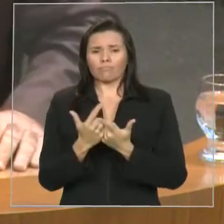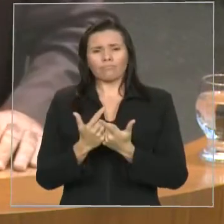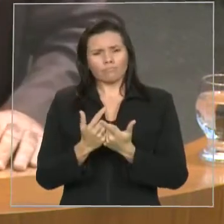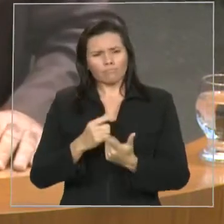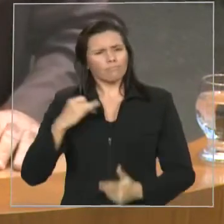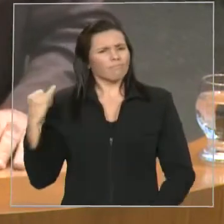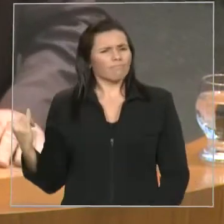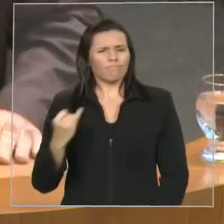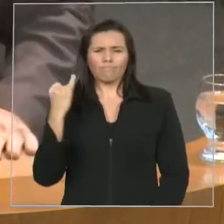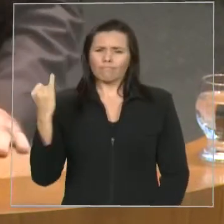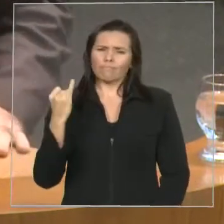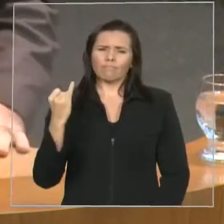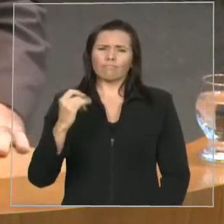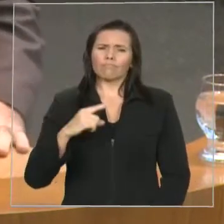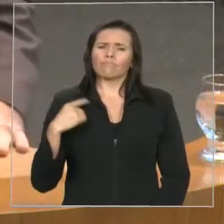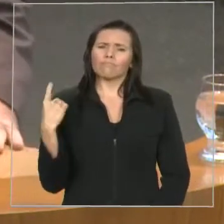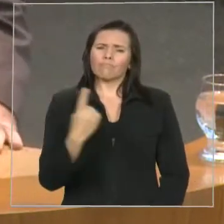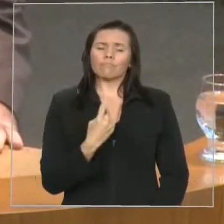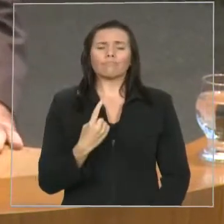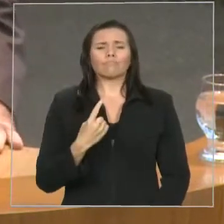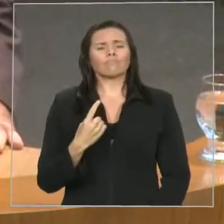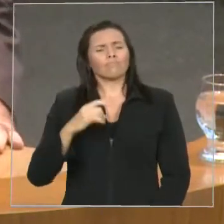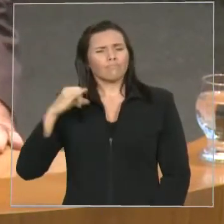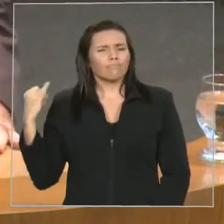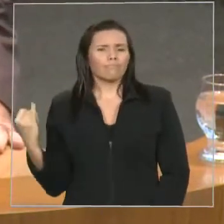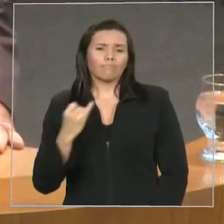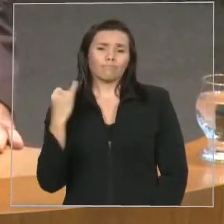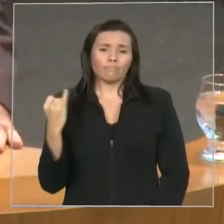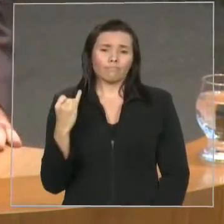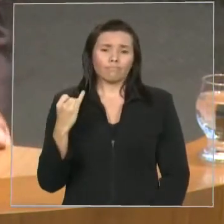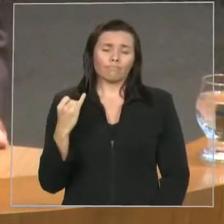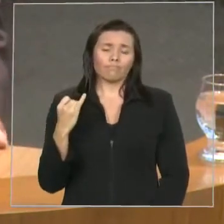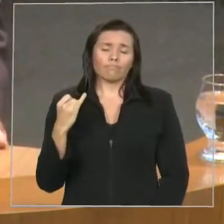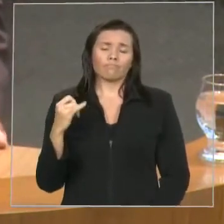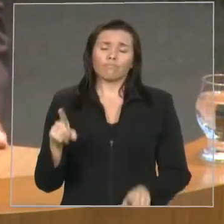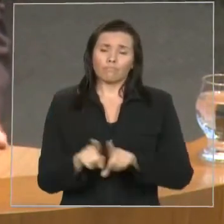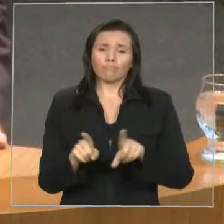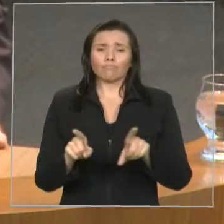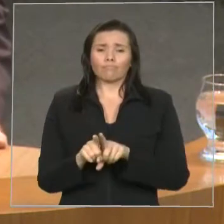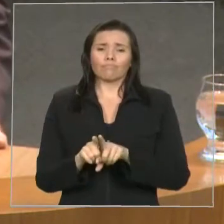Maranhão, para a sociedade.